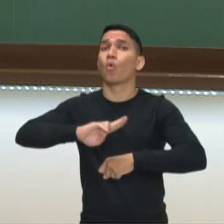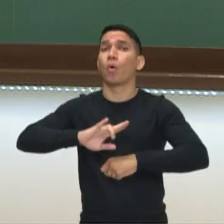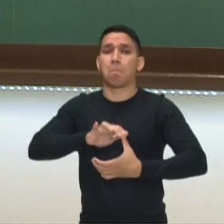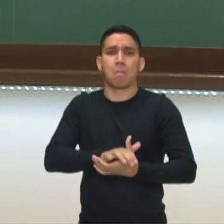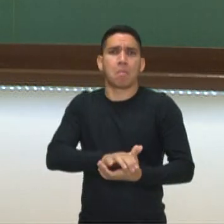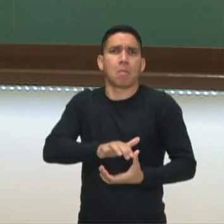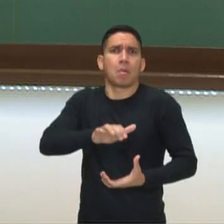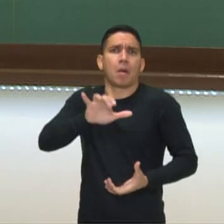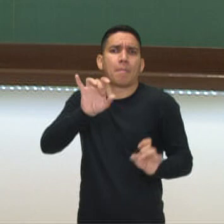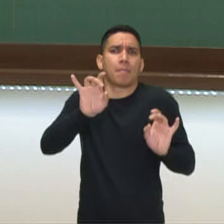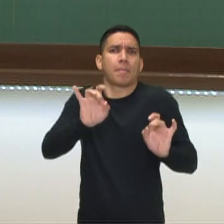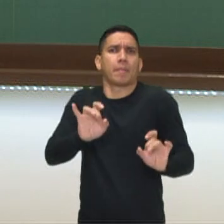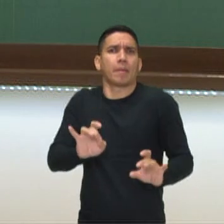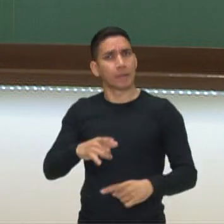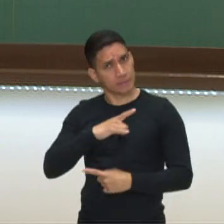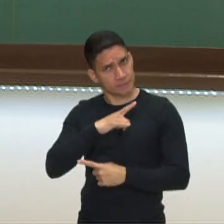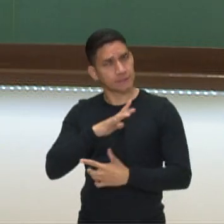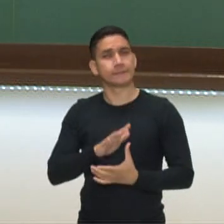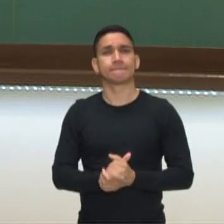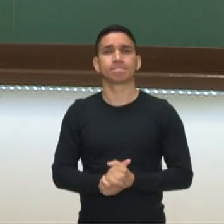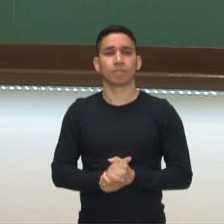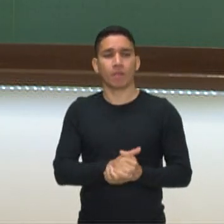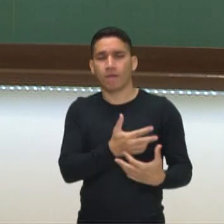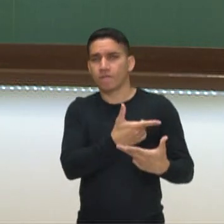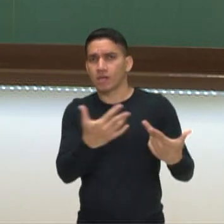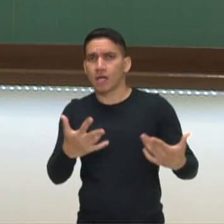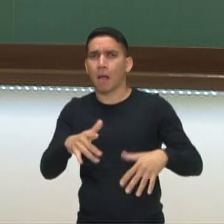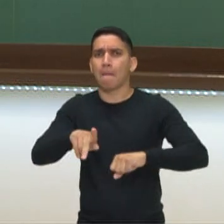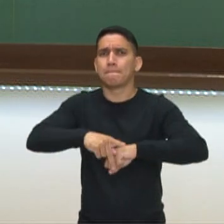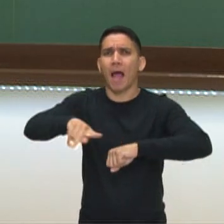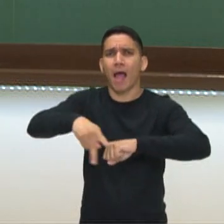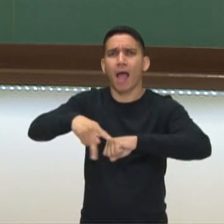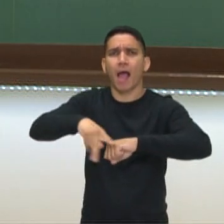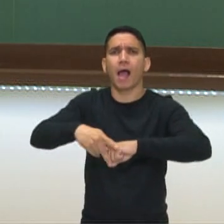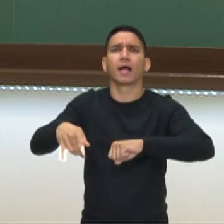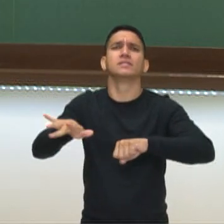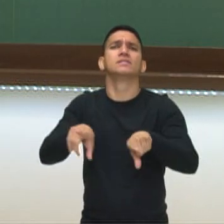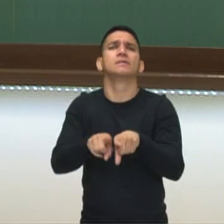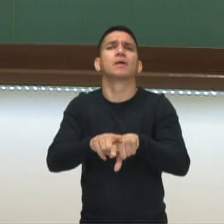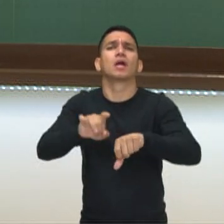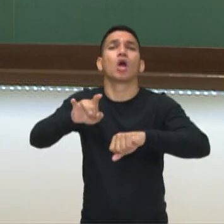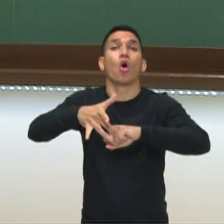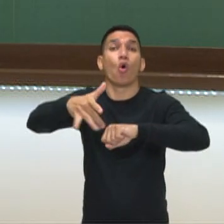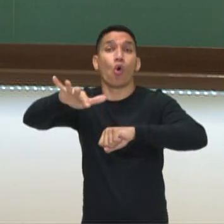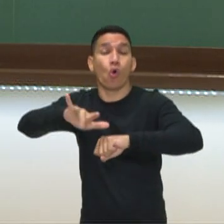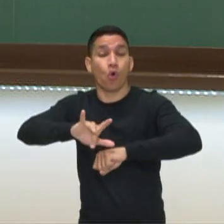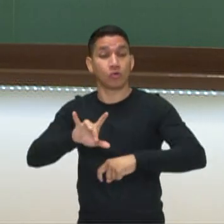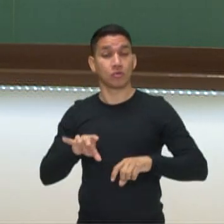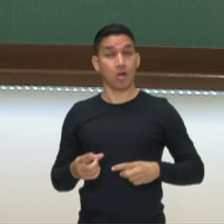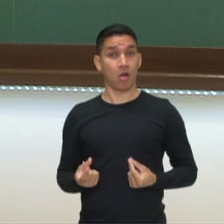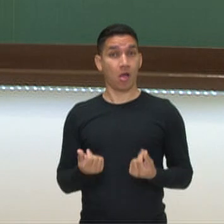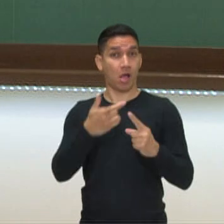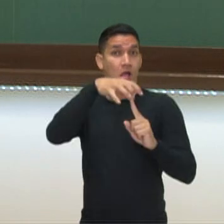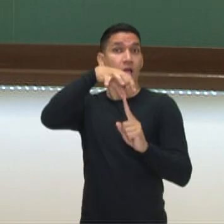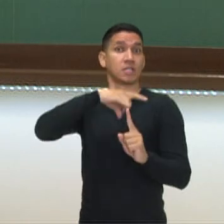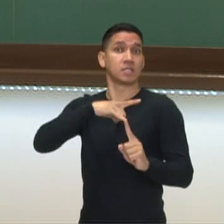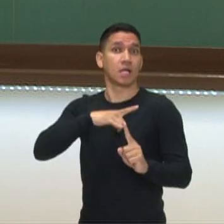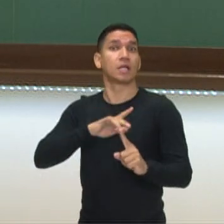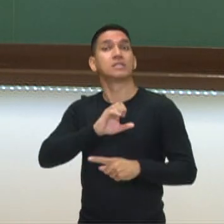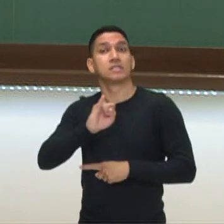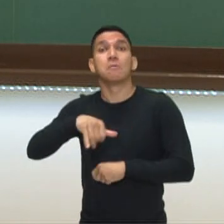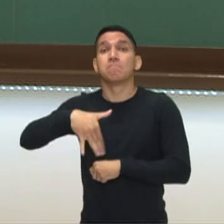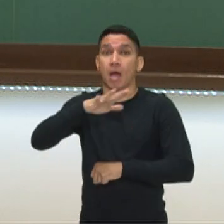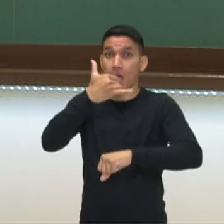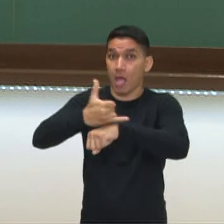de metais preciosos, o acúmulo de prata e ouro que uma monarquia conseguisse ter, né? Quanto mais metais,